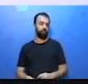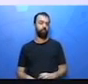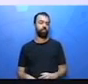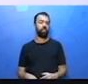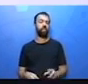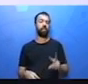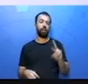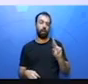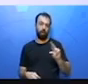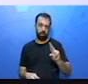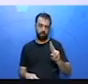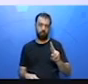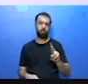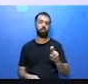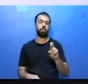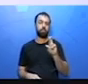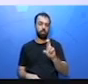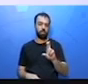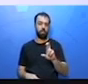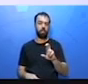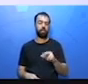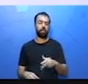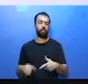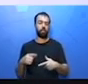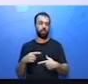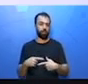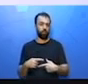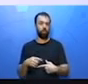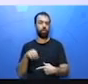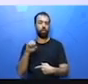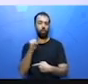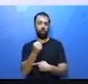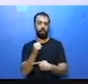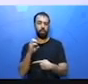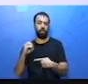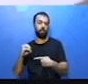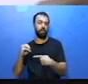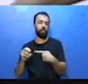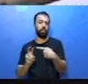por 2, que vai dar 40.